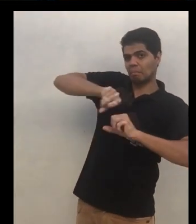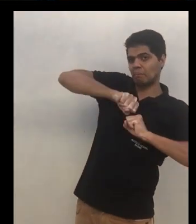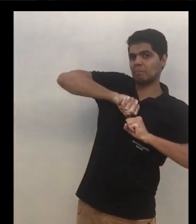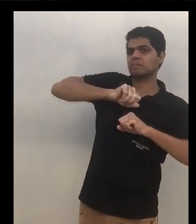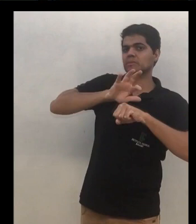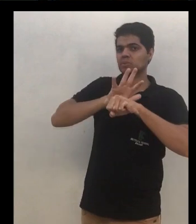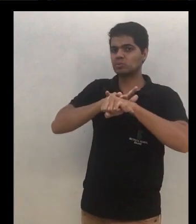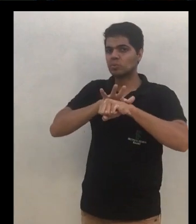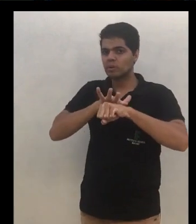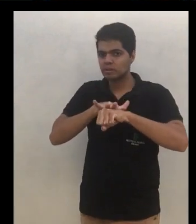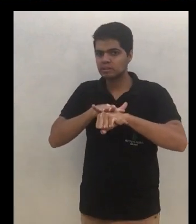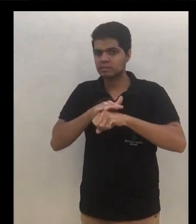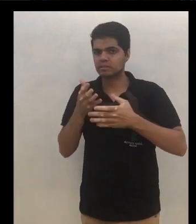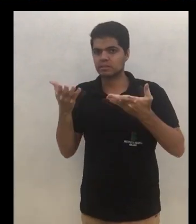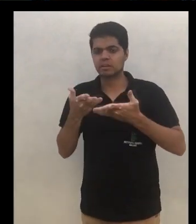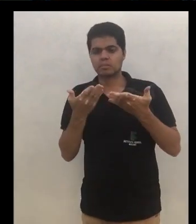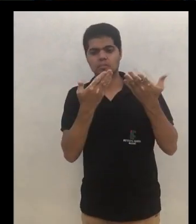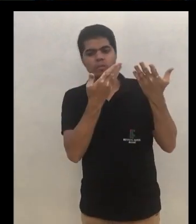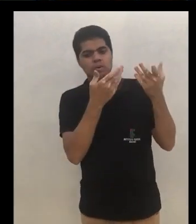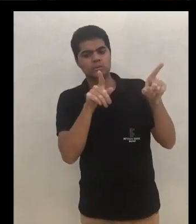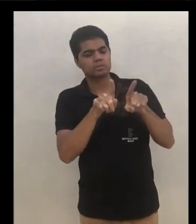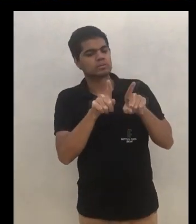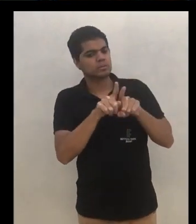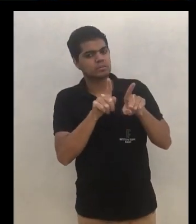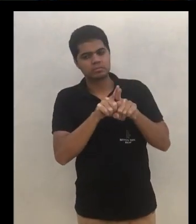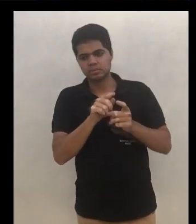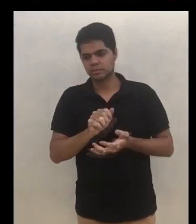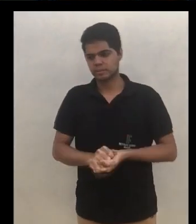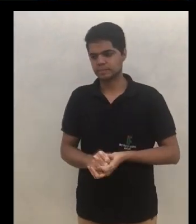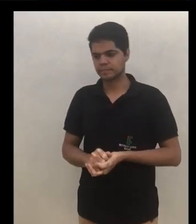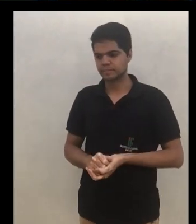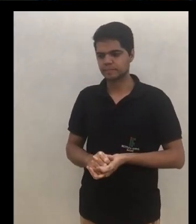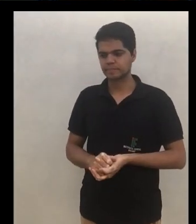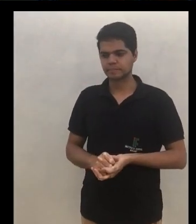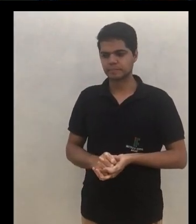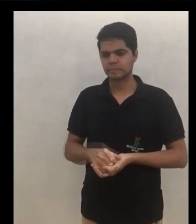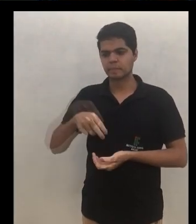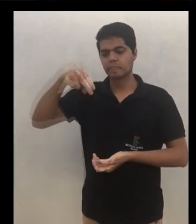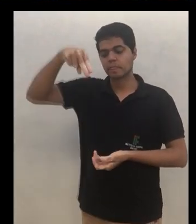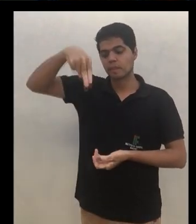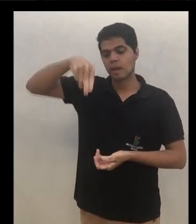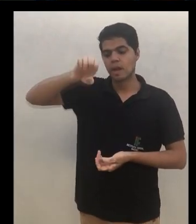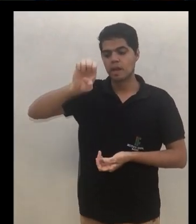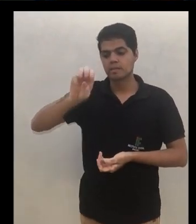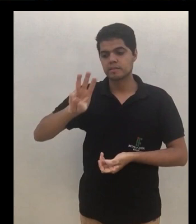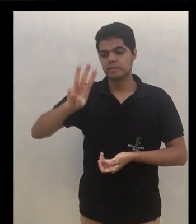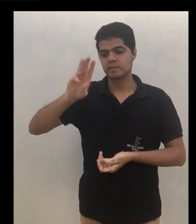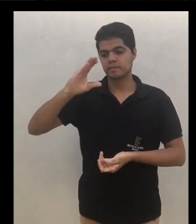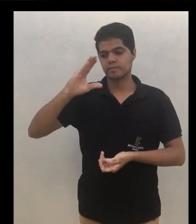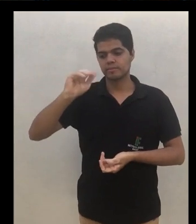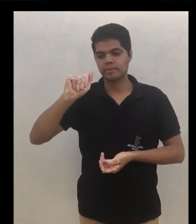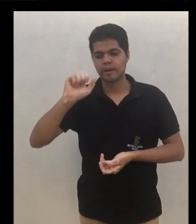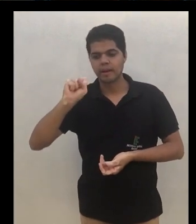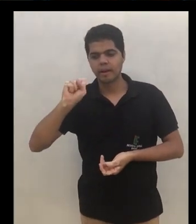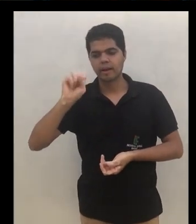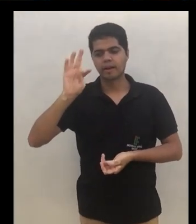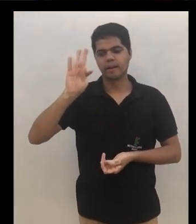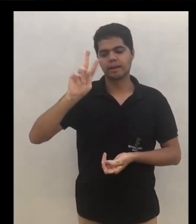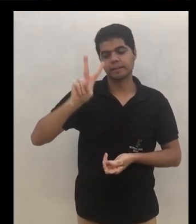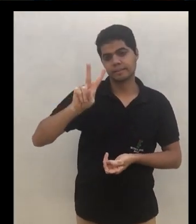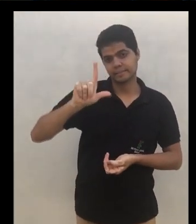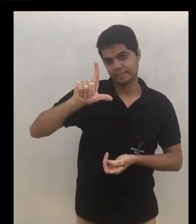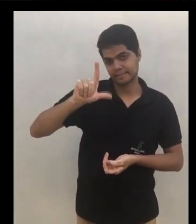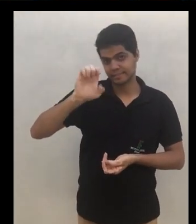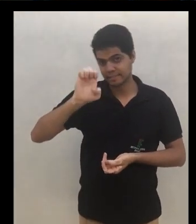algumas doenças, né, que é causada na nossa região, a Newcastle, que é causada por vírus, pode matar até 100% do lote. A prevenção